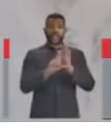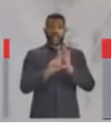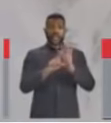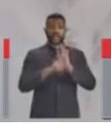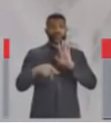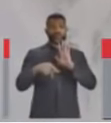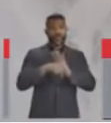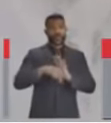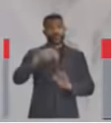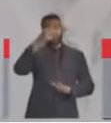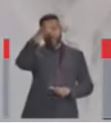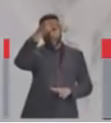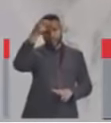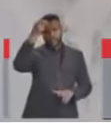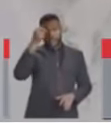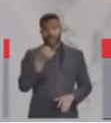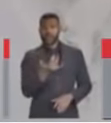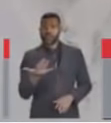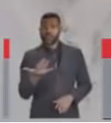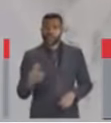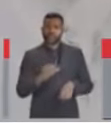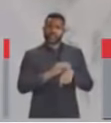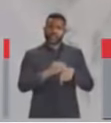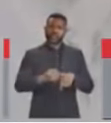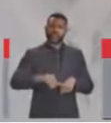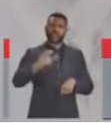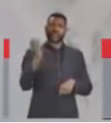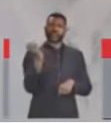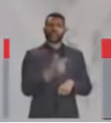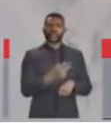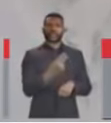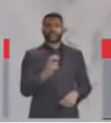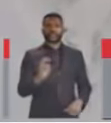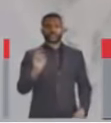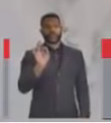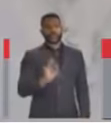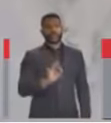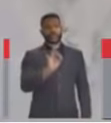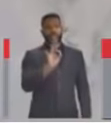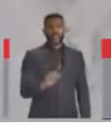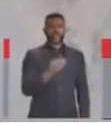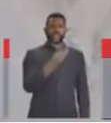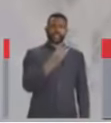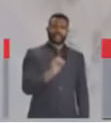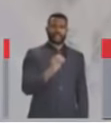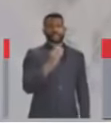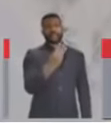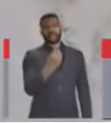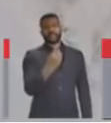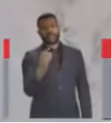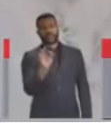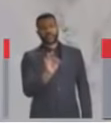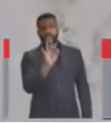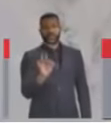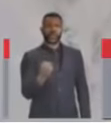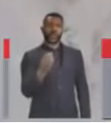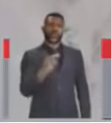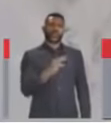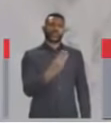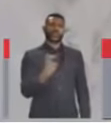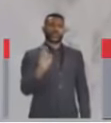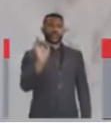municipal e umas prefeituras investem mais de 25 porcento 30 31 e ou